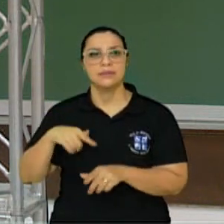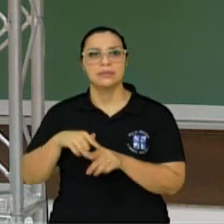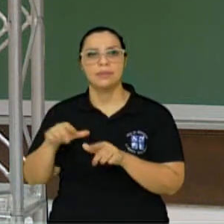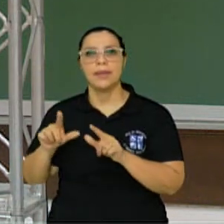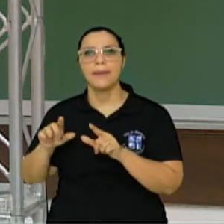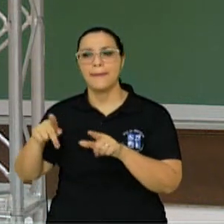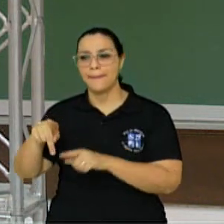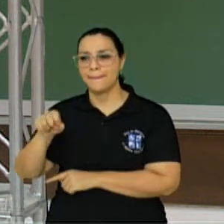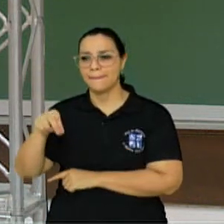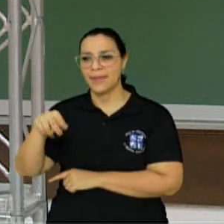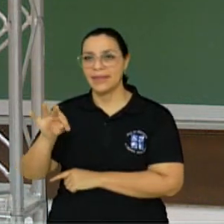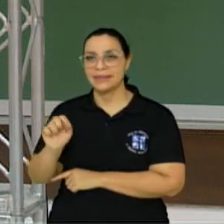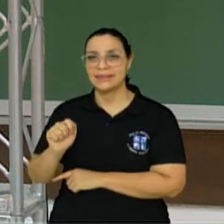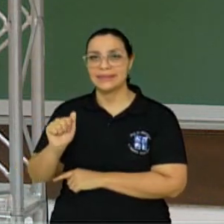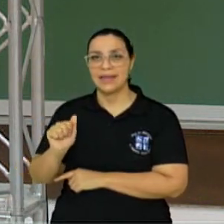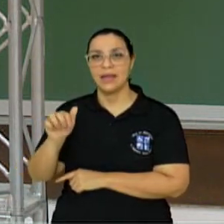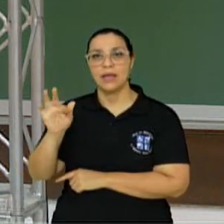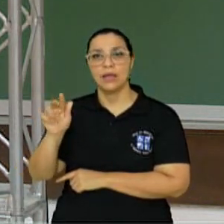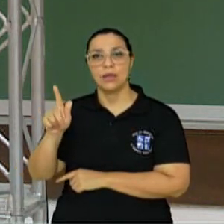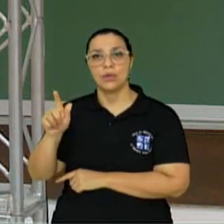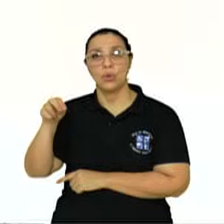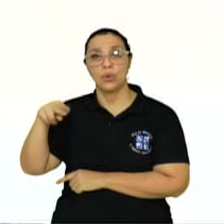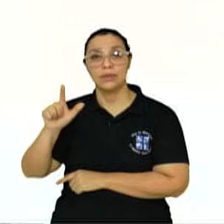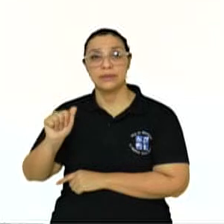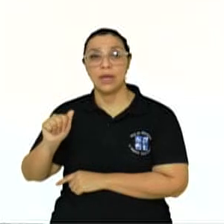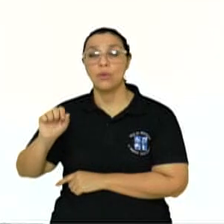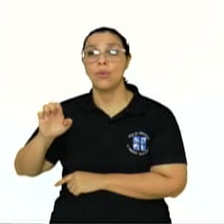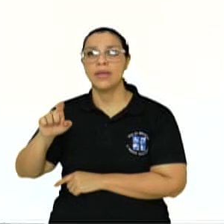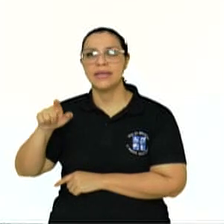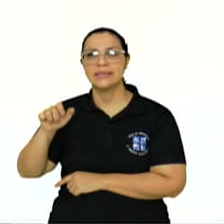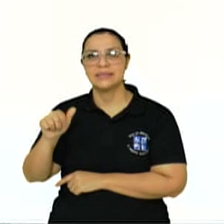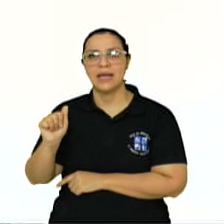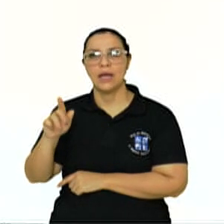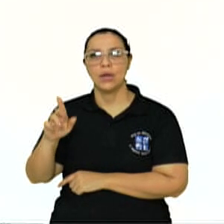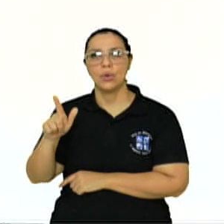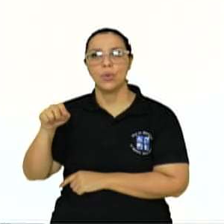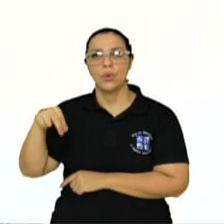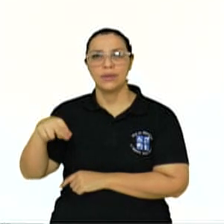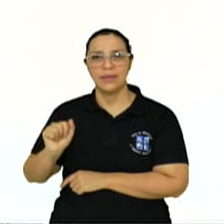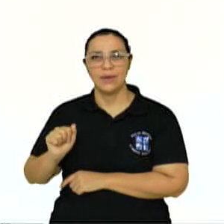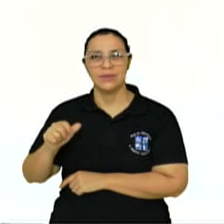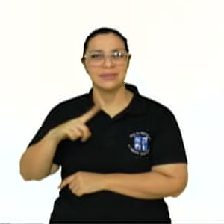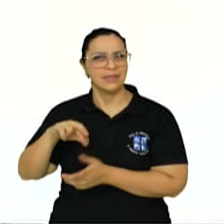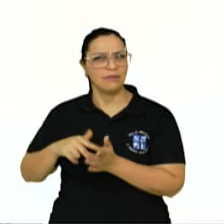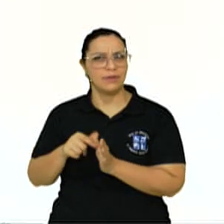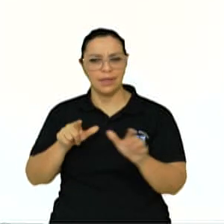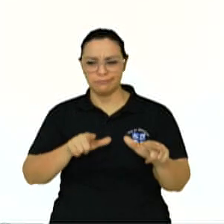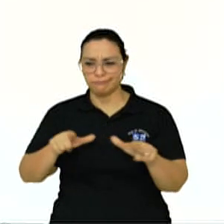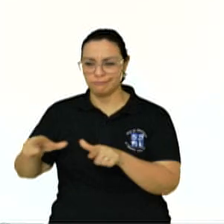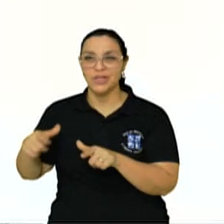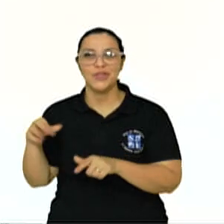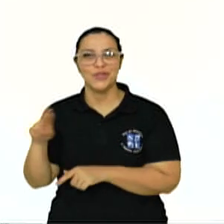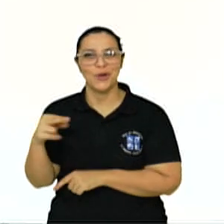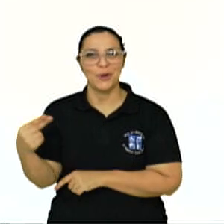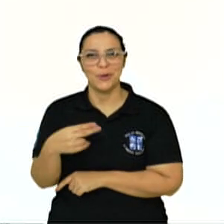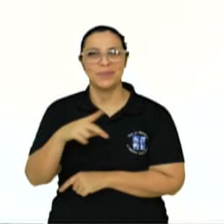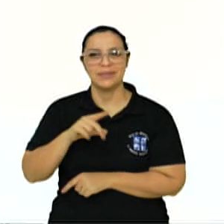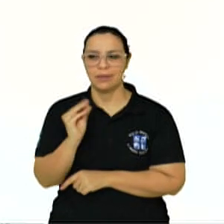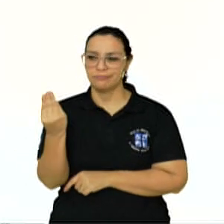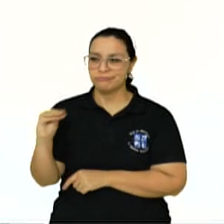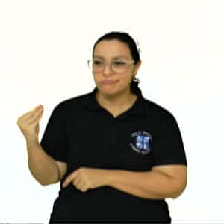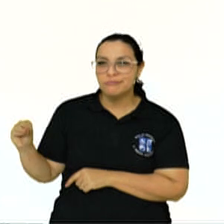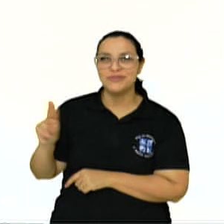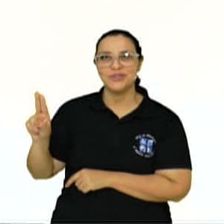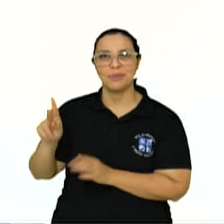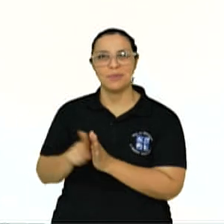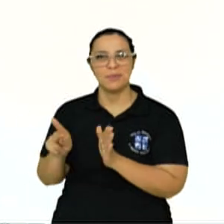uma pirâmide pentagonal, e se tem um hexágono, pirâmide hexagonal, e aí por diante. Assim, a gente continua dando os